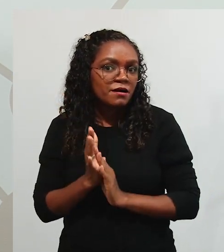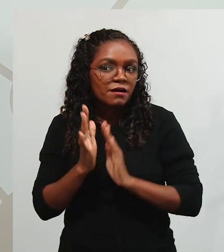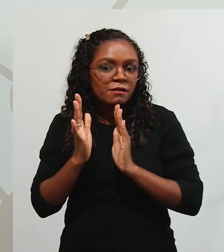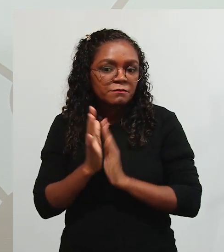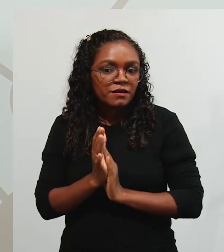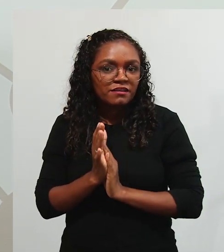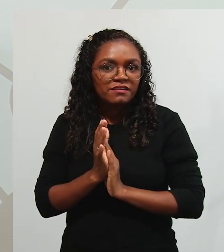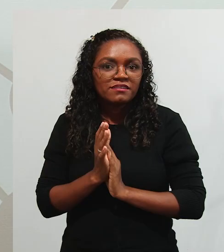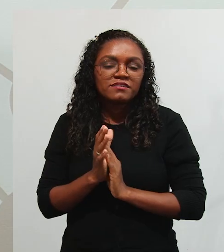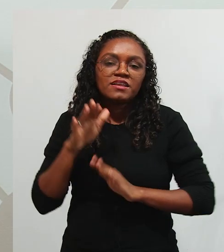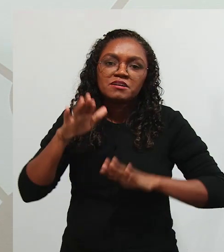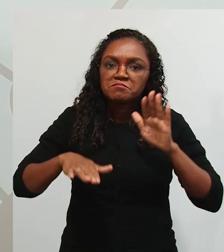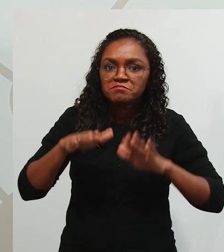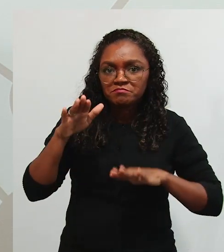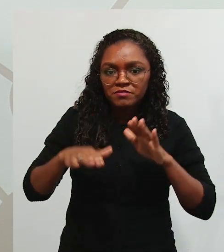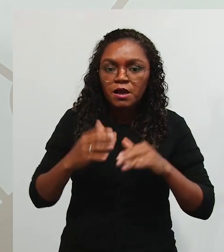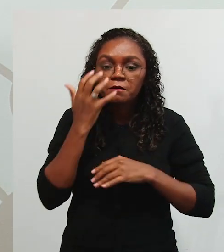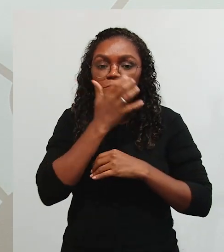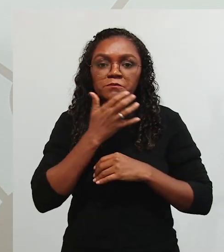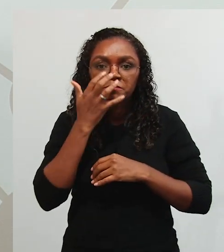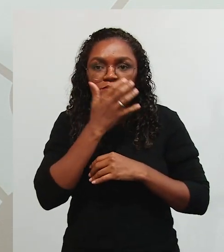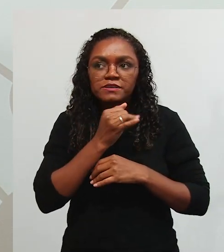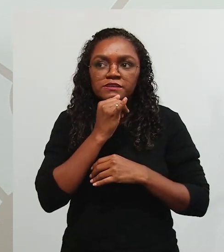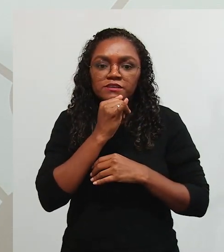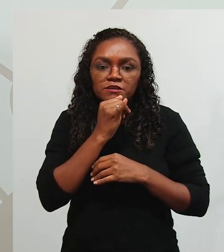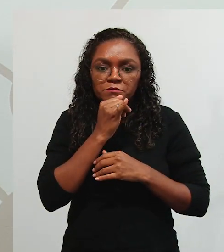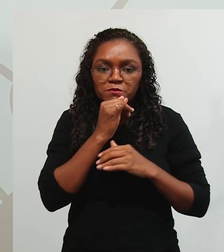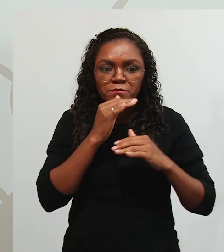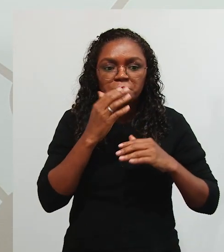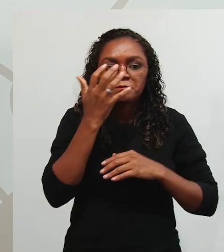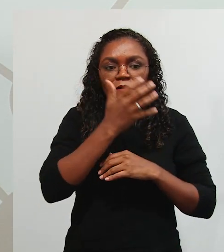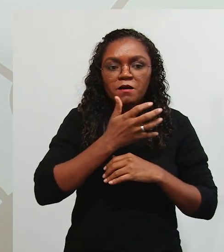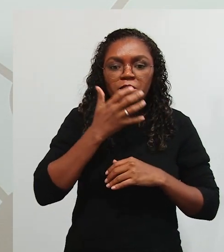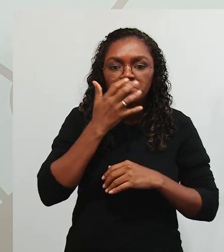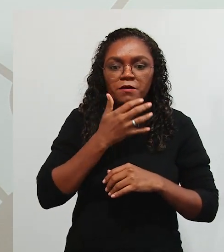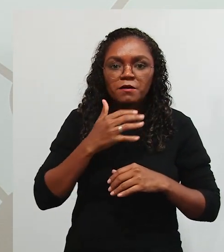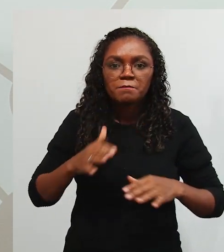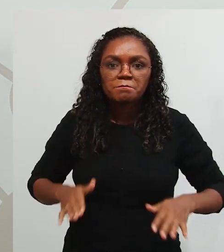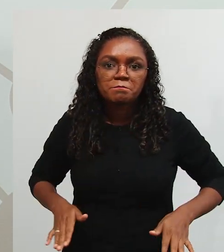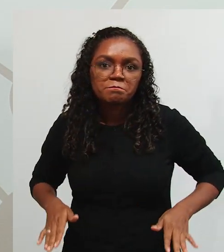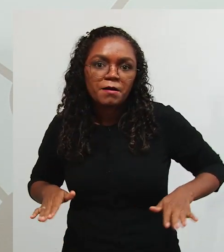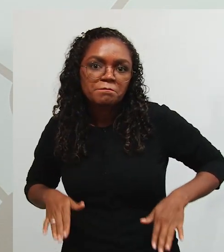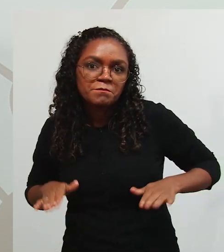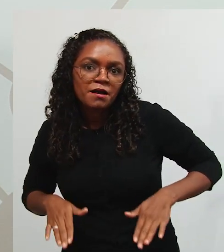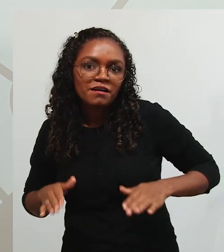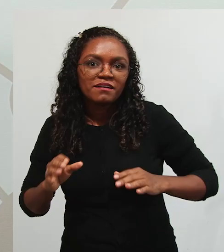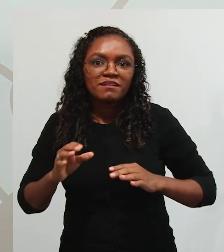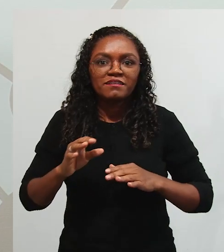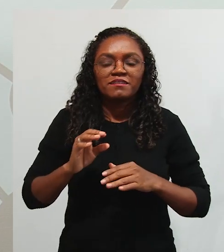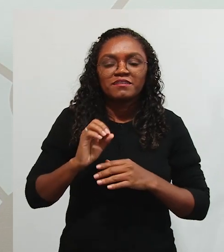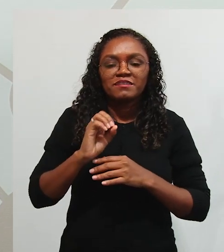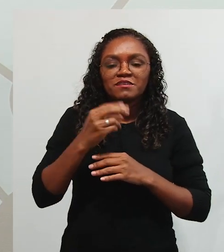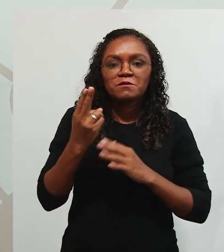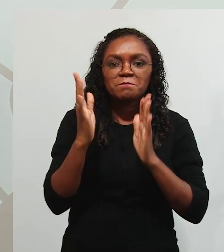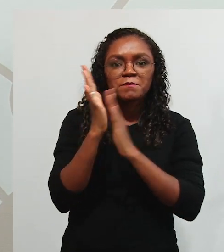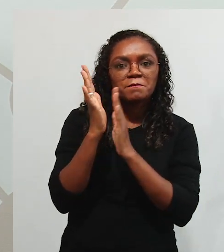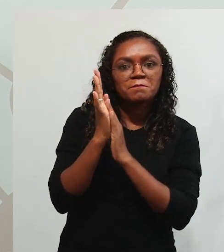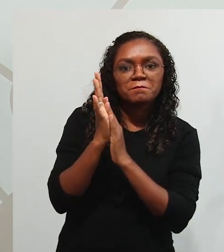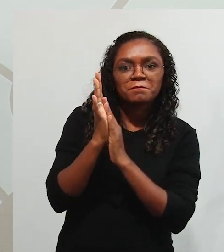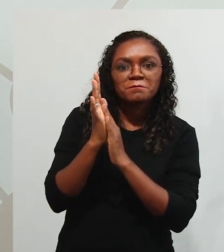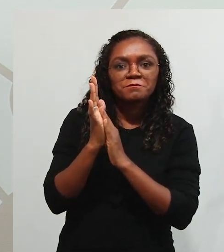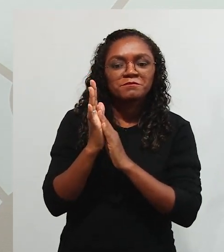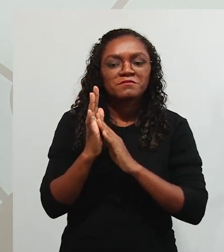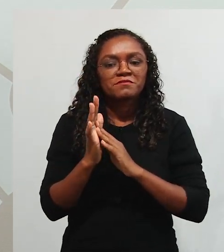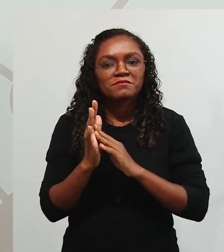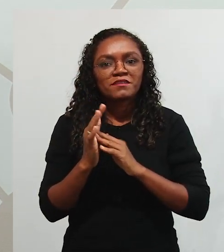combinar. Determinado momento da música, quando chegar em tal momento, vocês bate na perna, aí depois tal momento bate a palma.